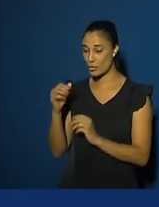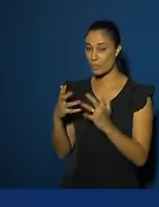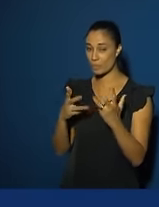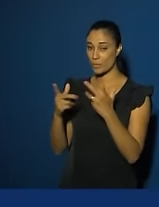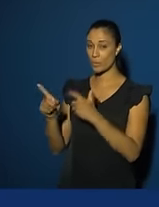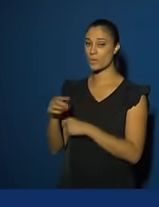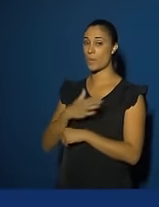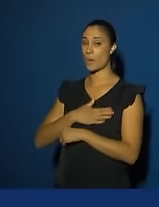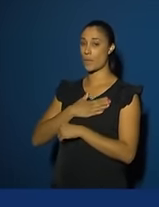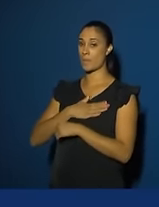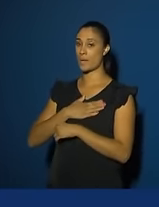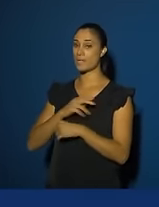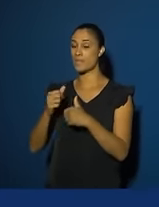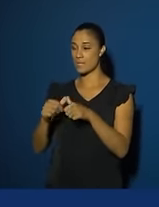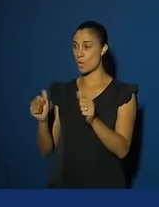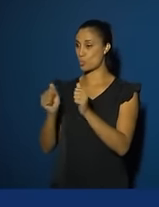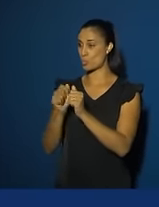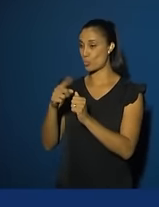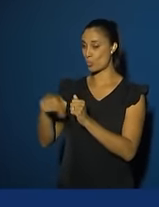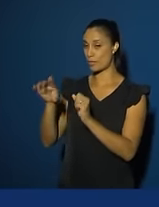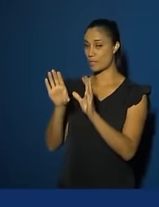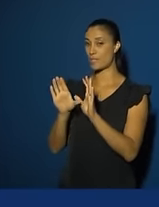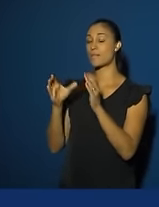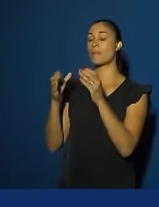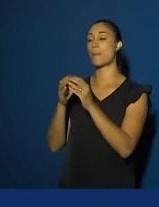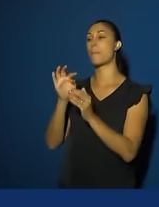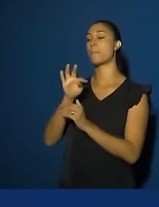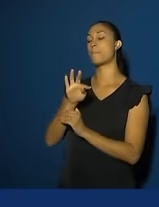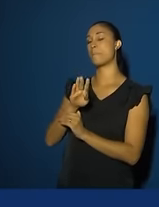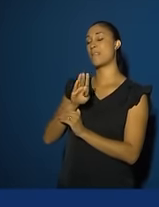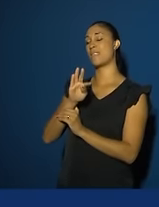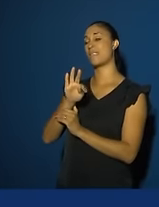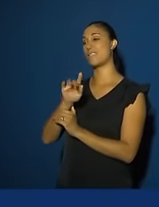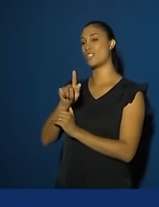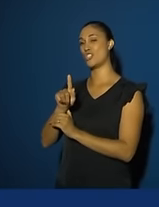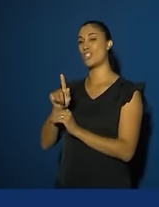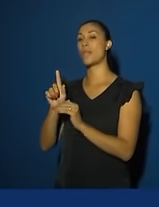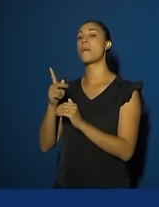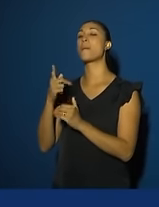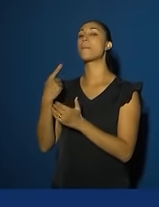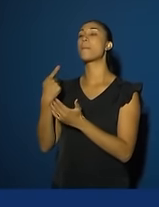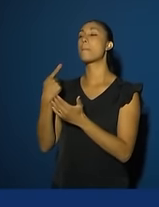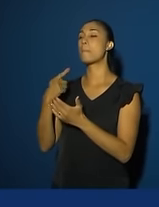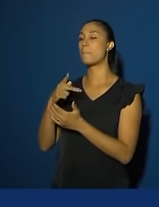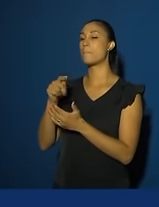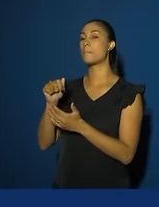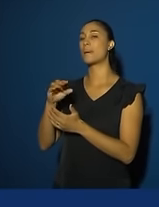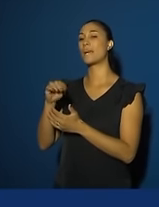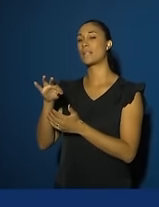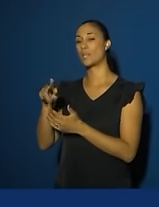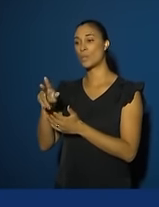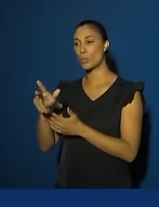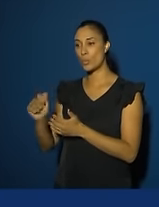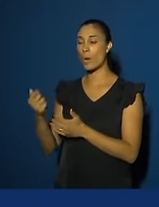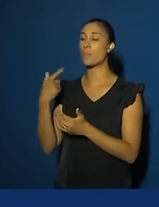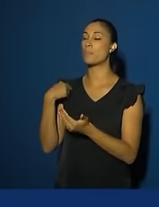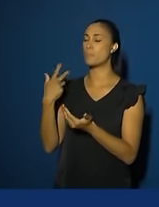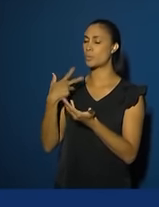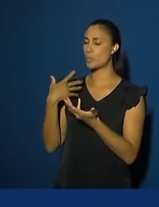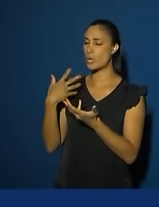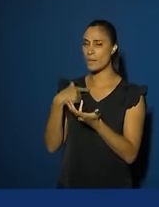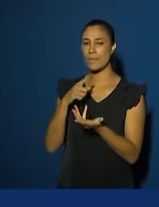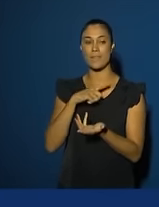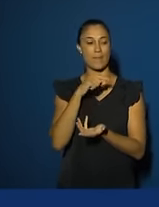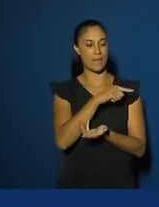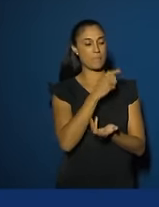prazer estar aqui com vocês todos nessa conferência do BTG pactual e ter novamente aqui eh o ministro que tem uma agenda super atribulada muitas